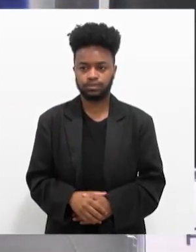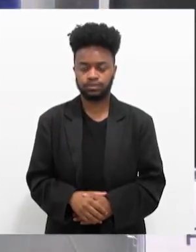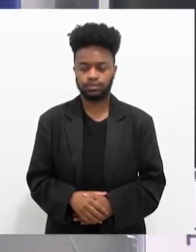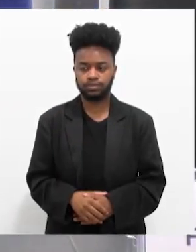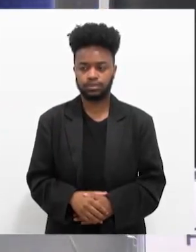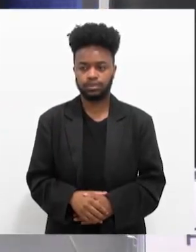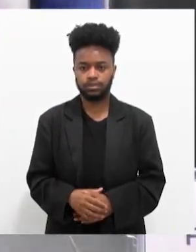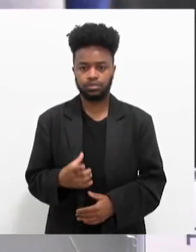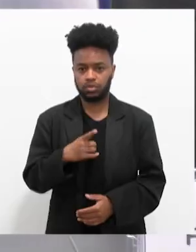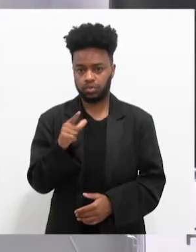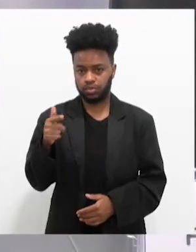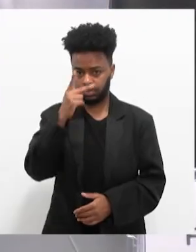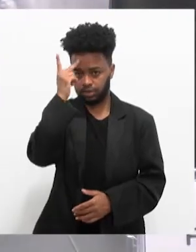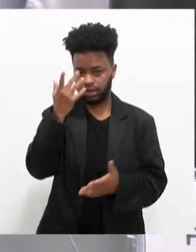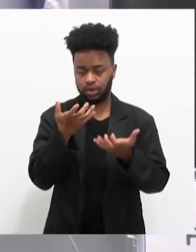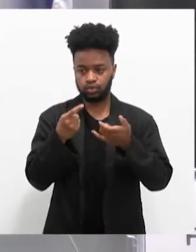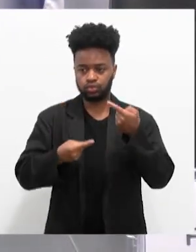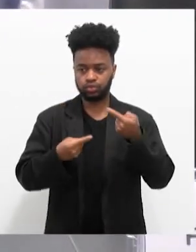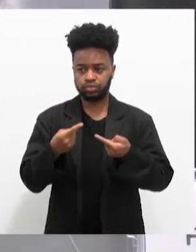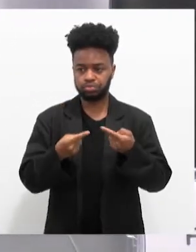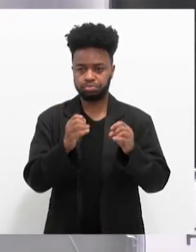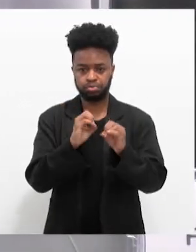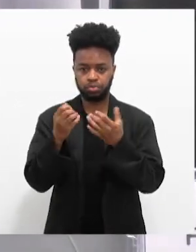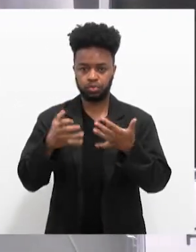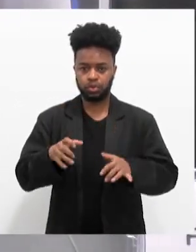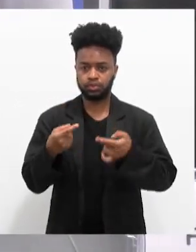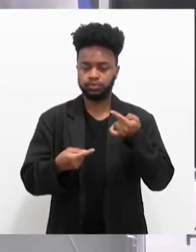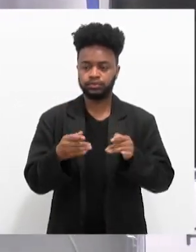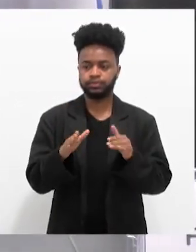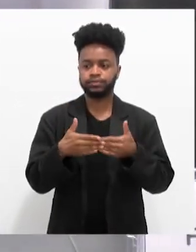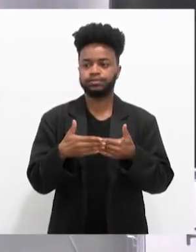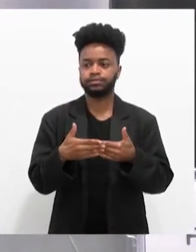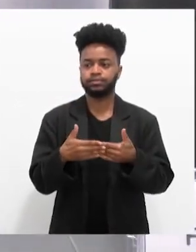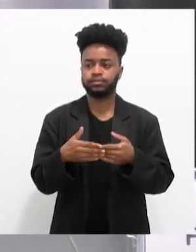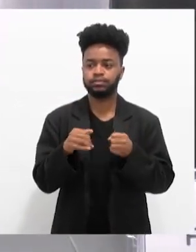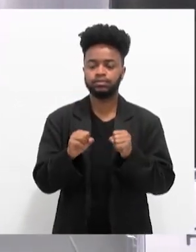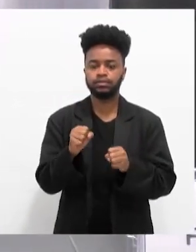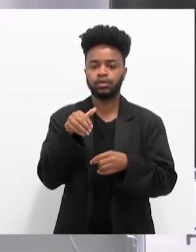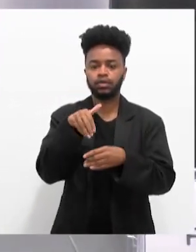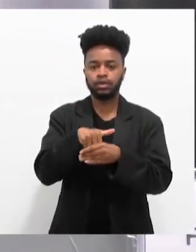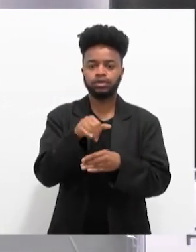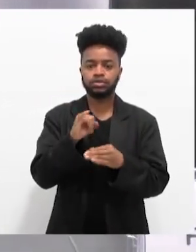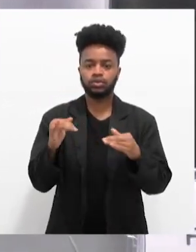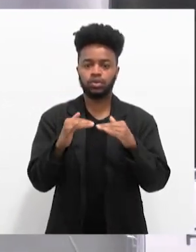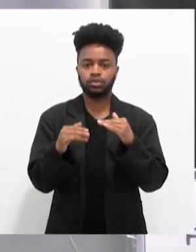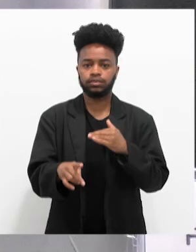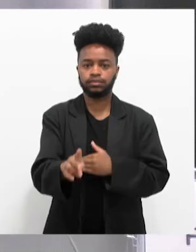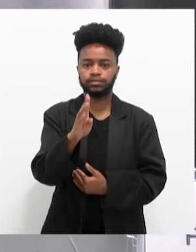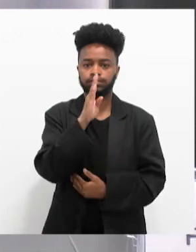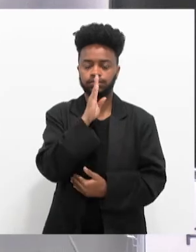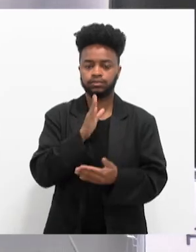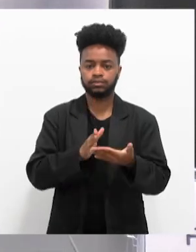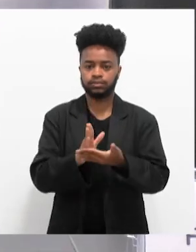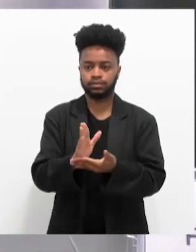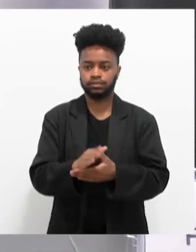Mais alguém para discutir? Não havendo quem queira discutir, encerrada a discussão, em votação, os senhores que aprovam permaneçam como estão,